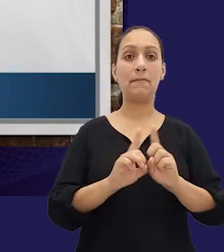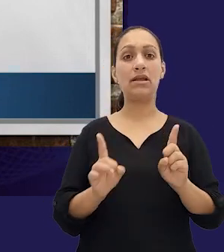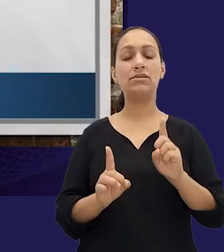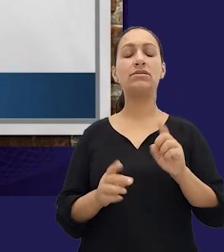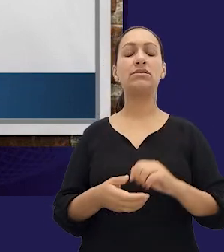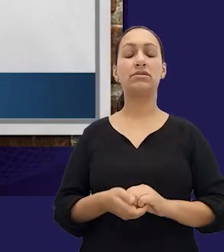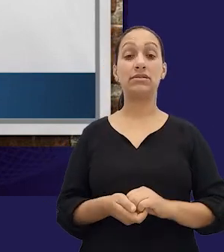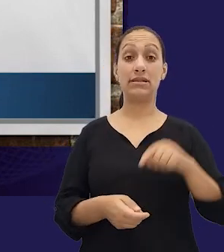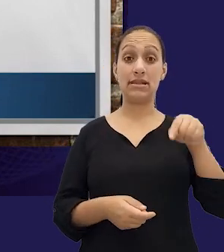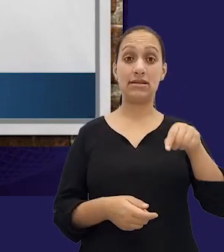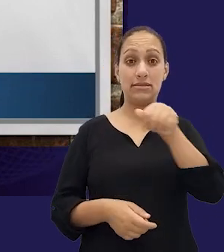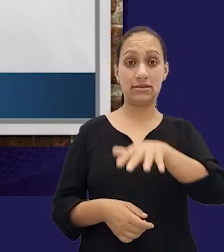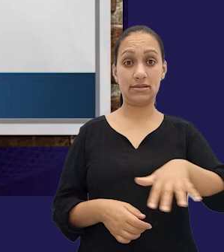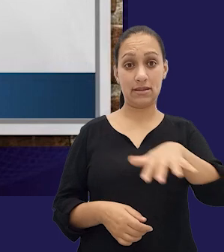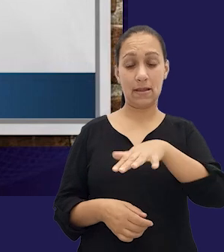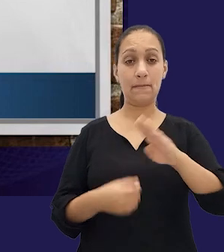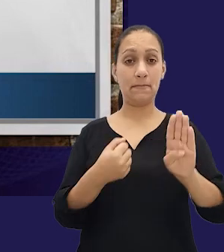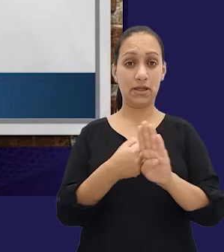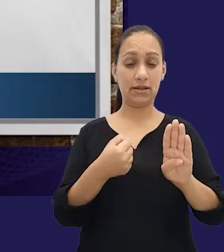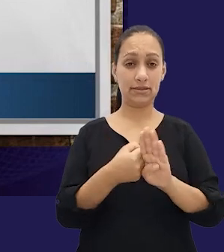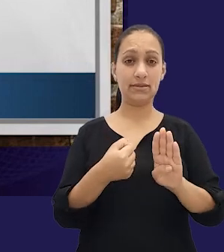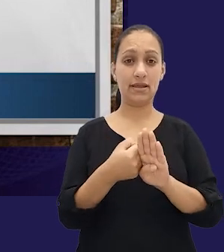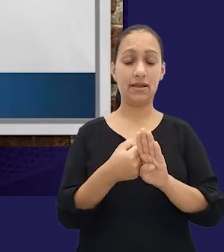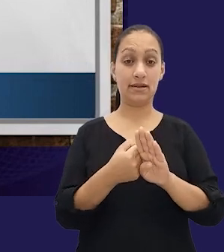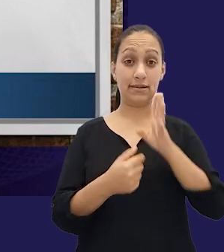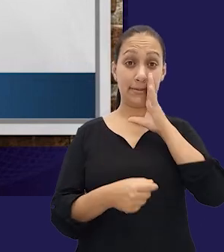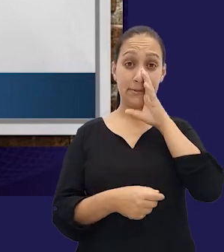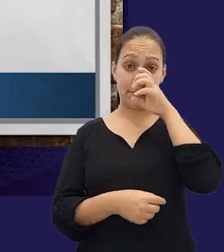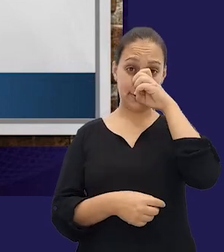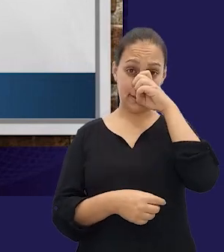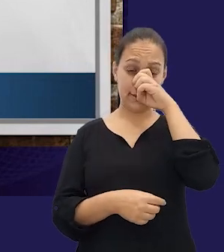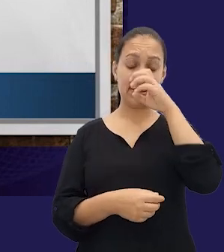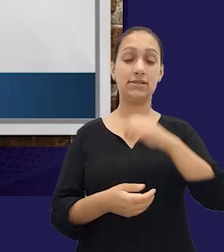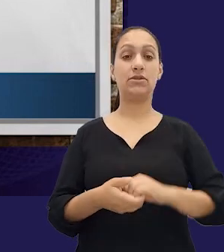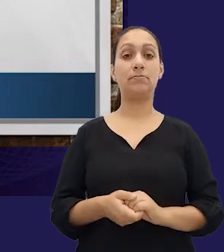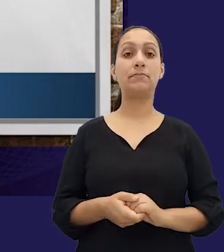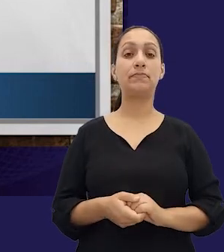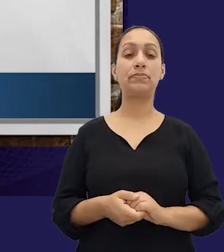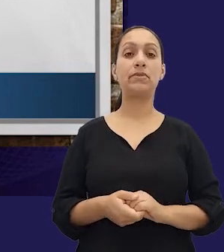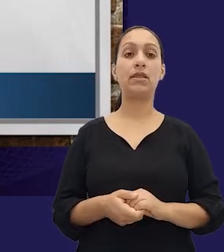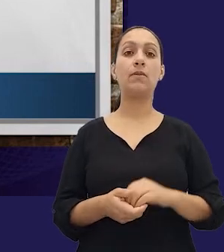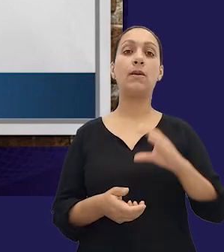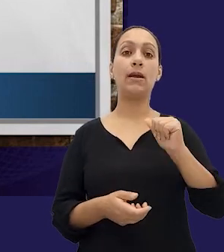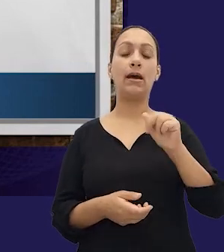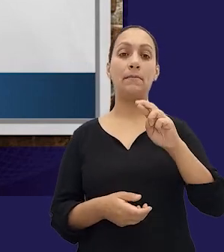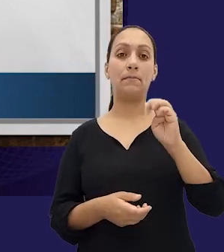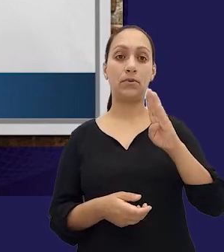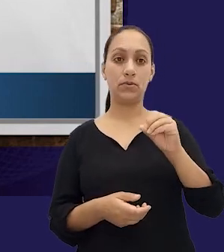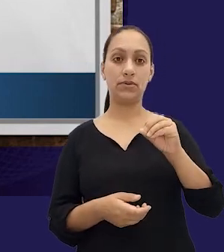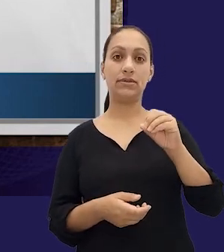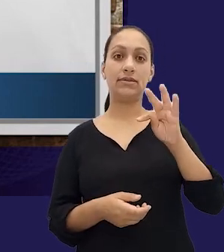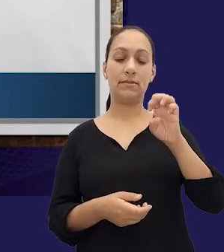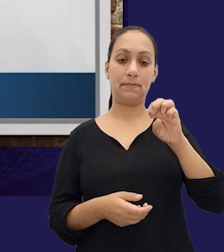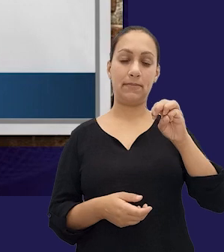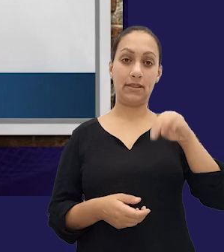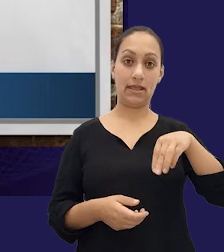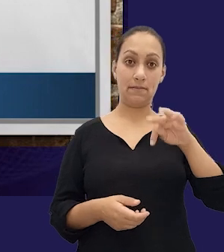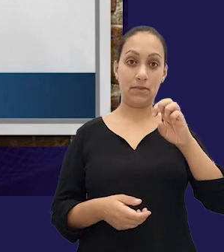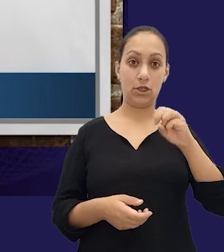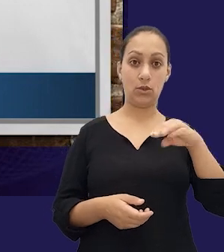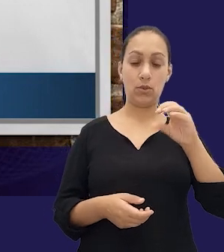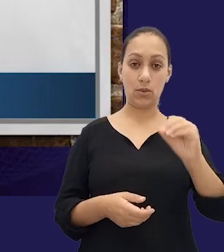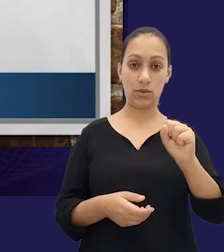Então, nesse cenário de bactérias muito resistentes aos carbapenêmicos, resistentes a várias